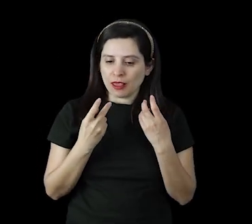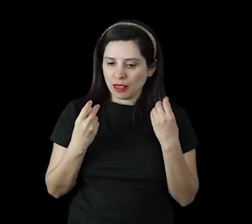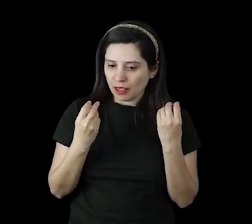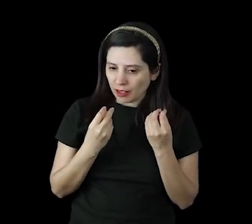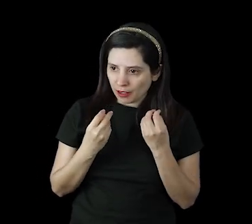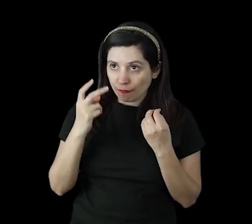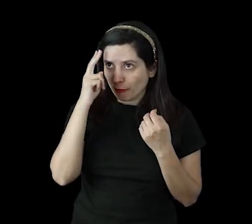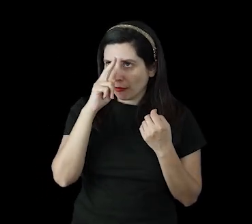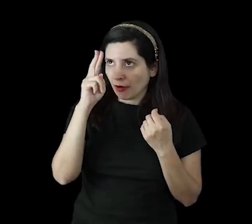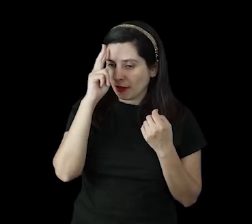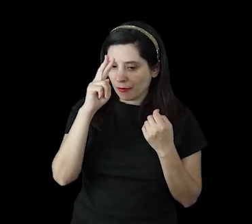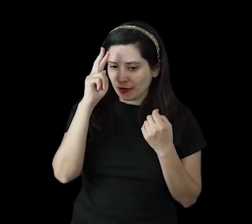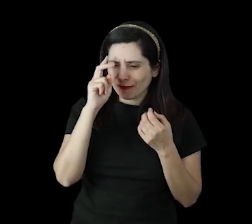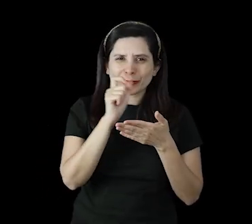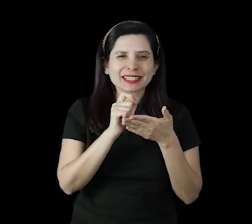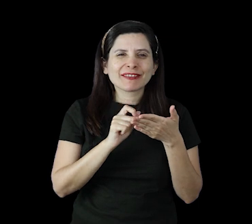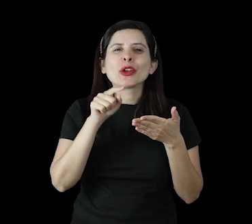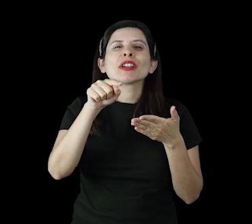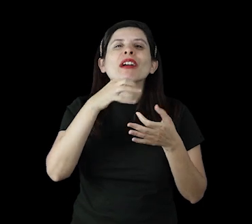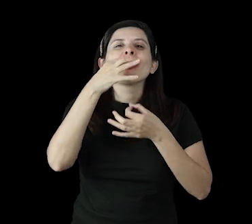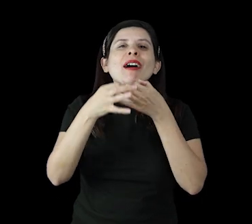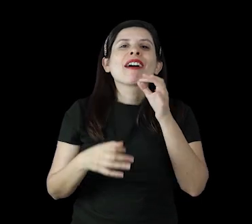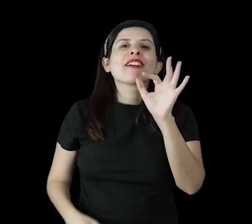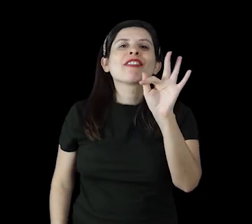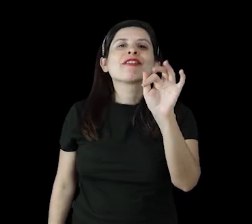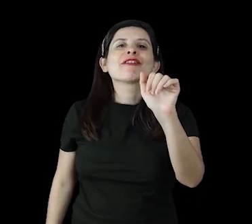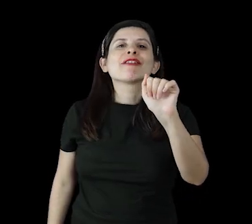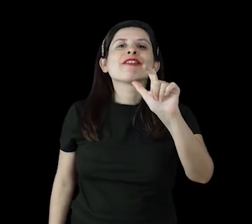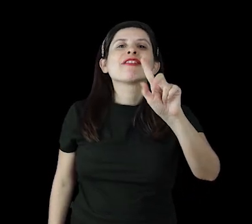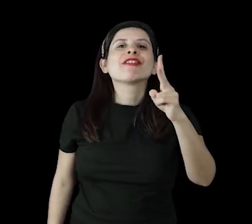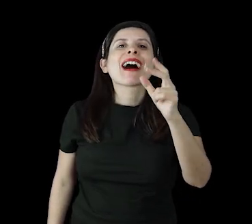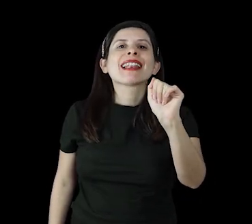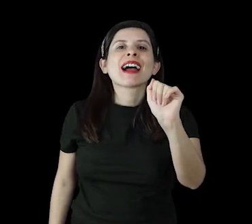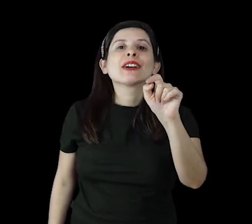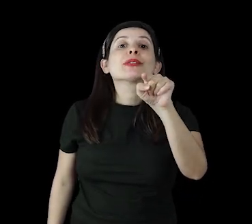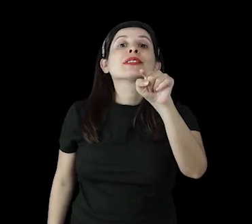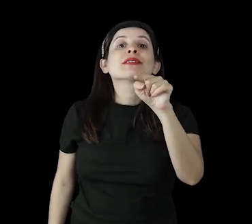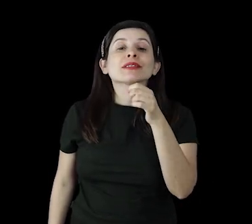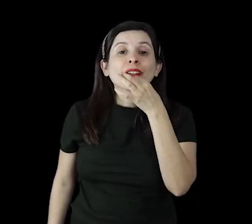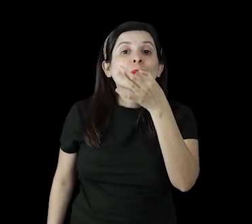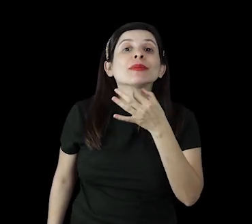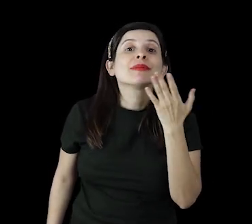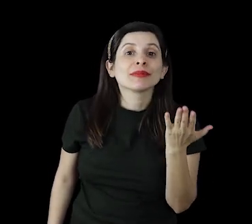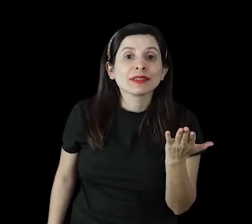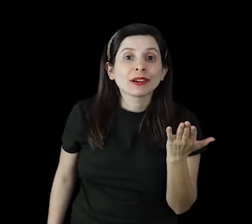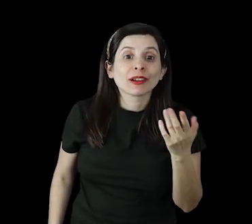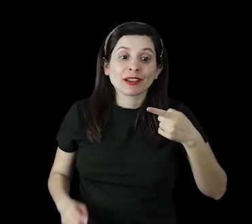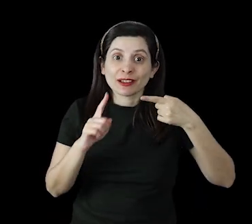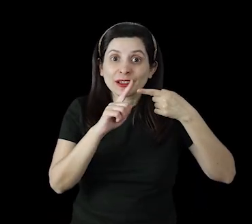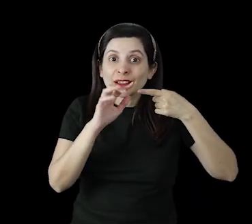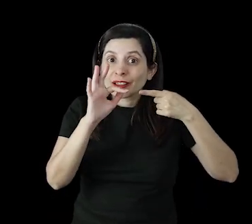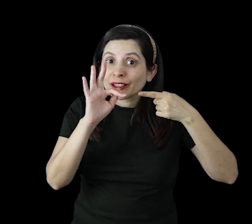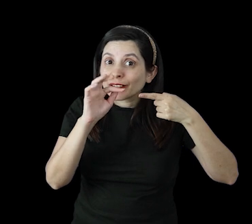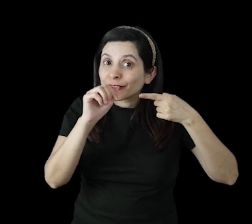tá, vamos lembrando, vamos escrevendo o que vocês acham que é falha para a gente também ver aqui o que é falha e o que é defeito. Porque